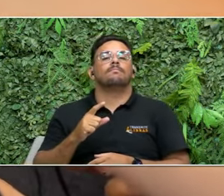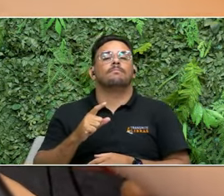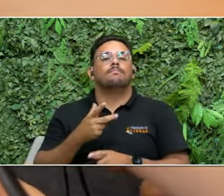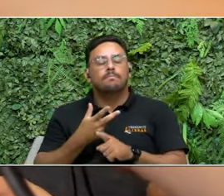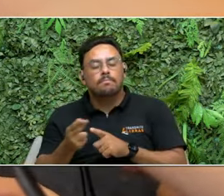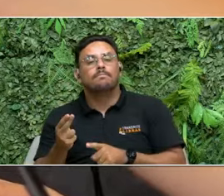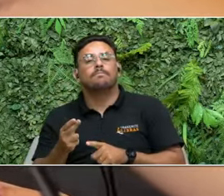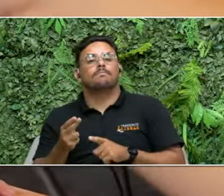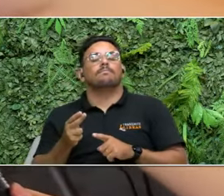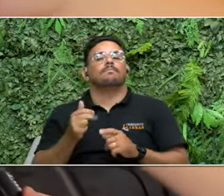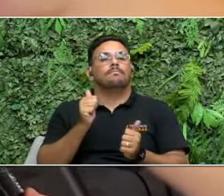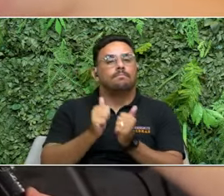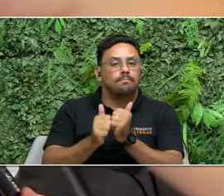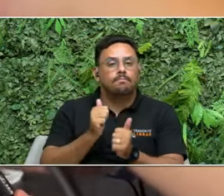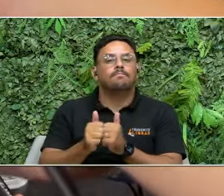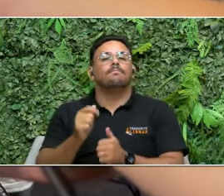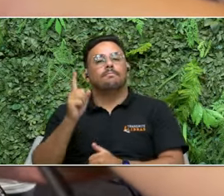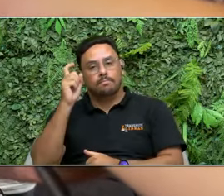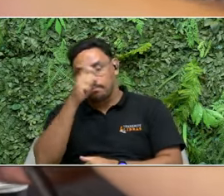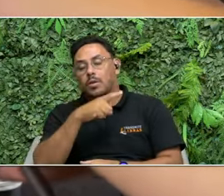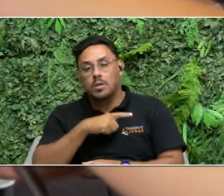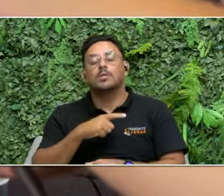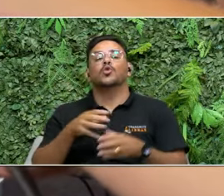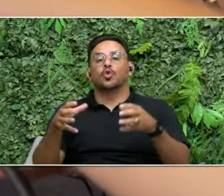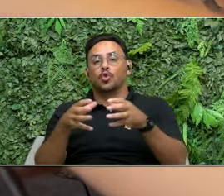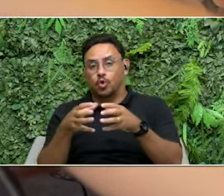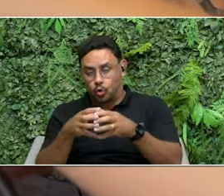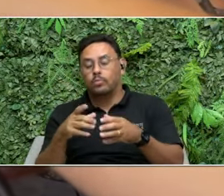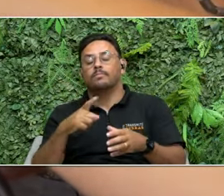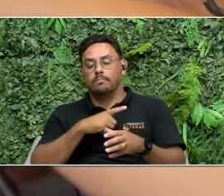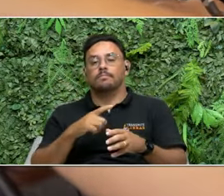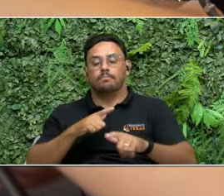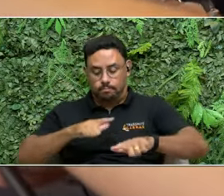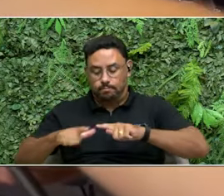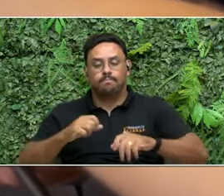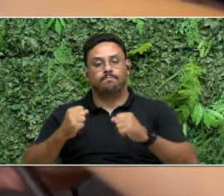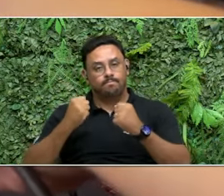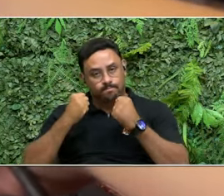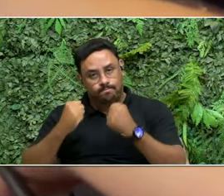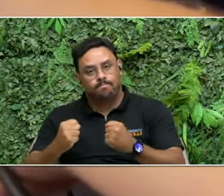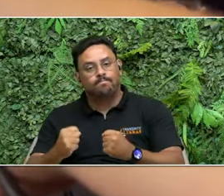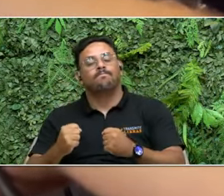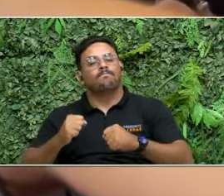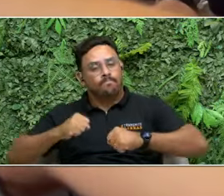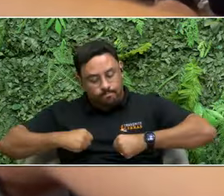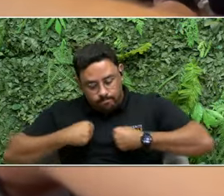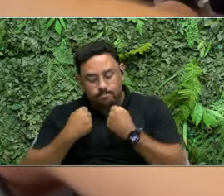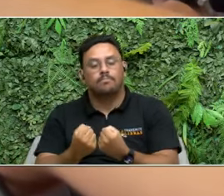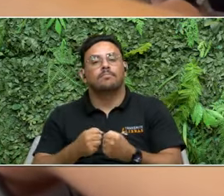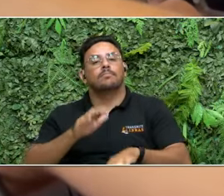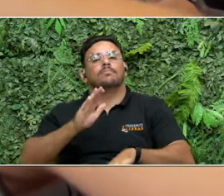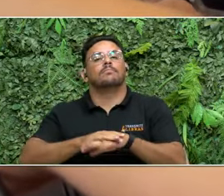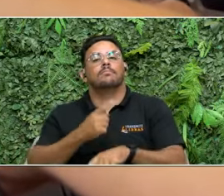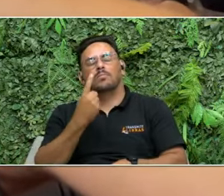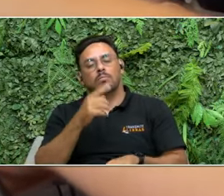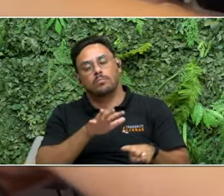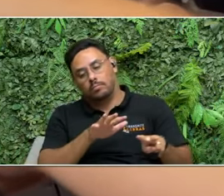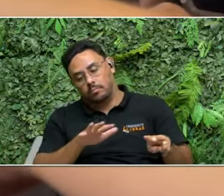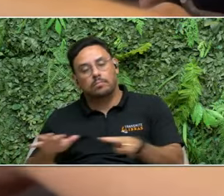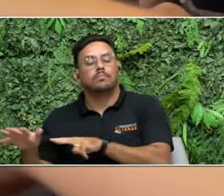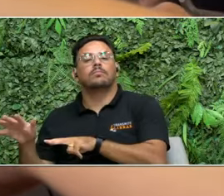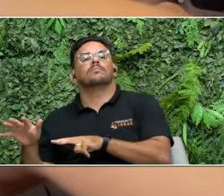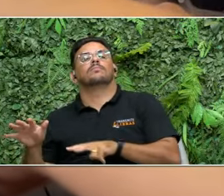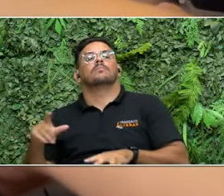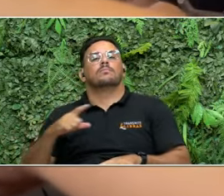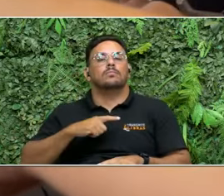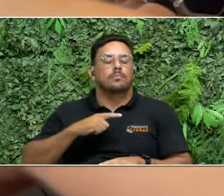eu acredito que temos sim plantel para isso temos que trabalhar forte vamos ter mais uma semana de trabalho claro que com o jogo no meio é